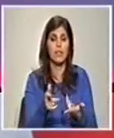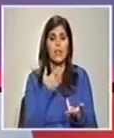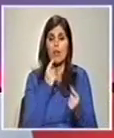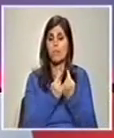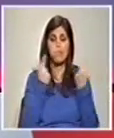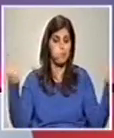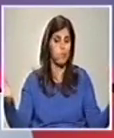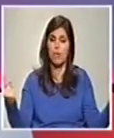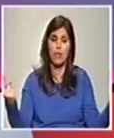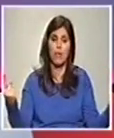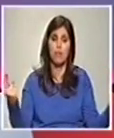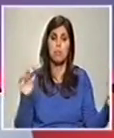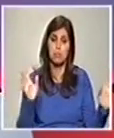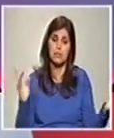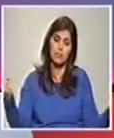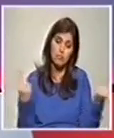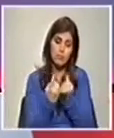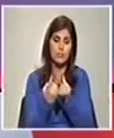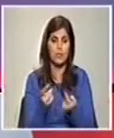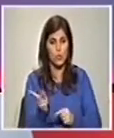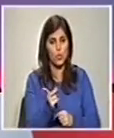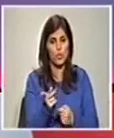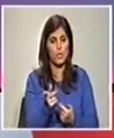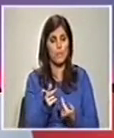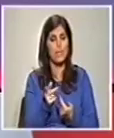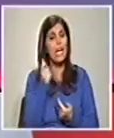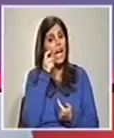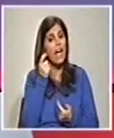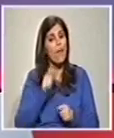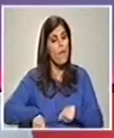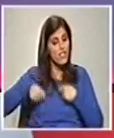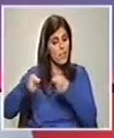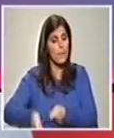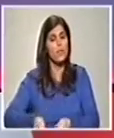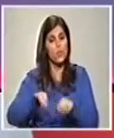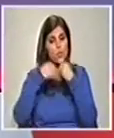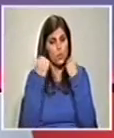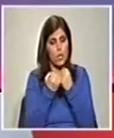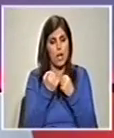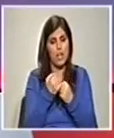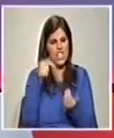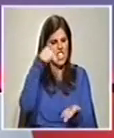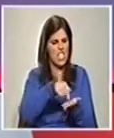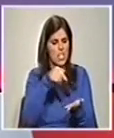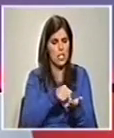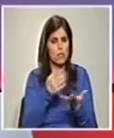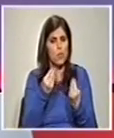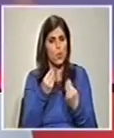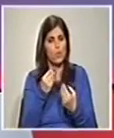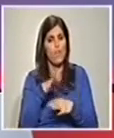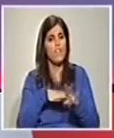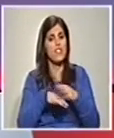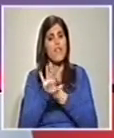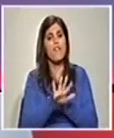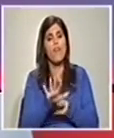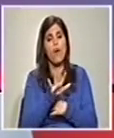sentido. Os que estamos a fazer investimento social podemos estar tão exigentes na forma de o fazer que